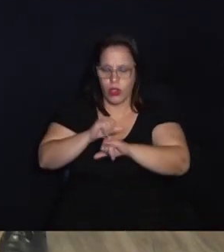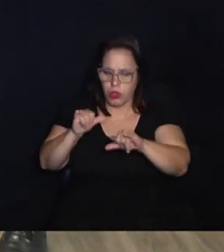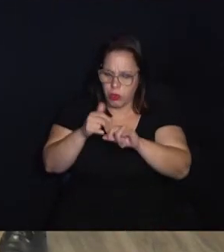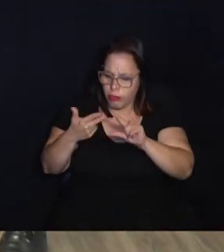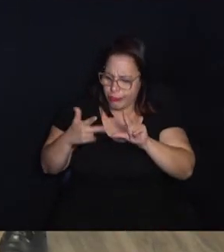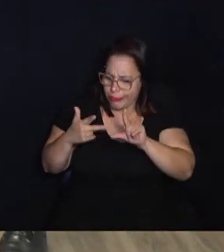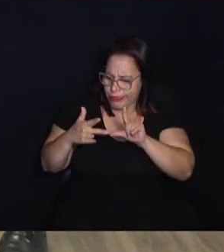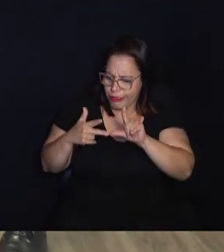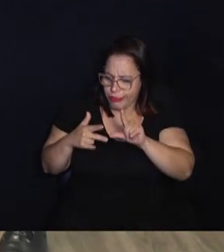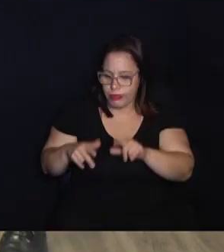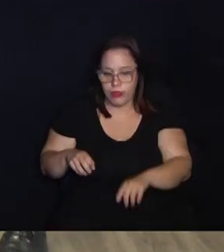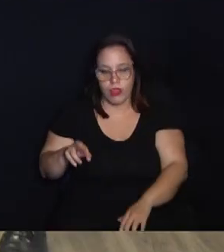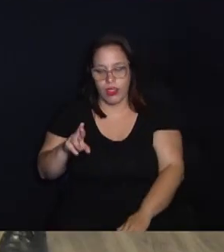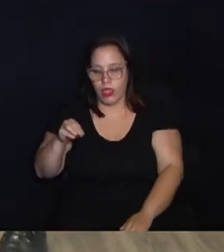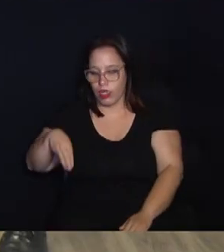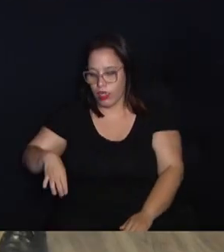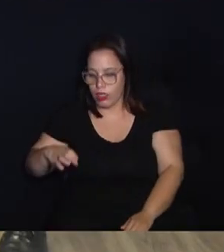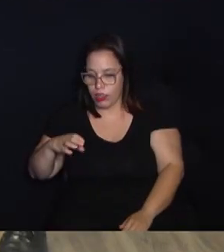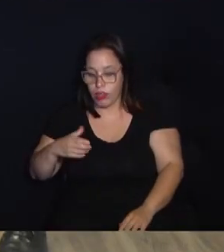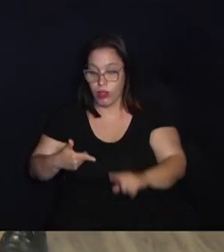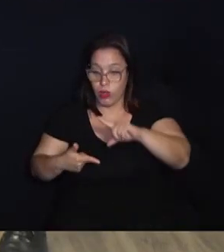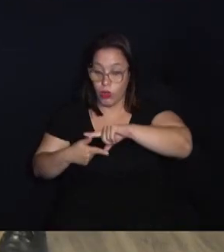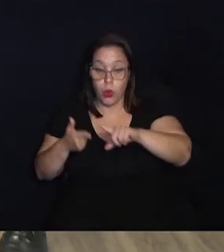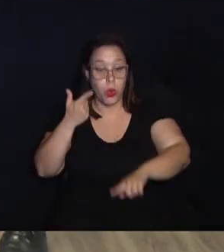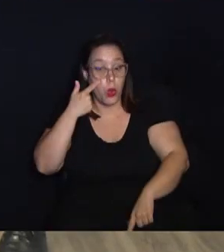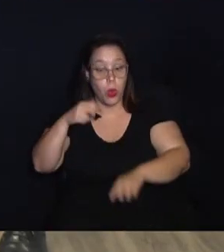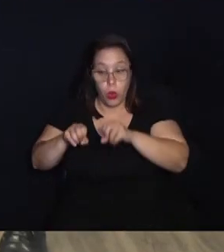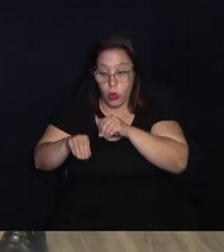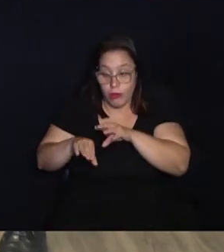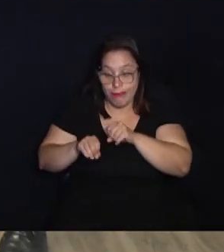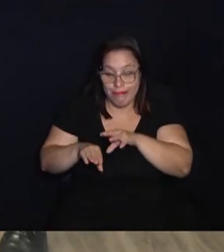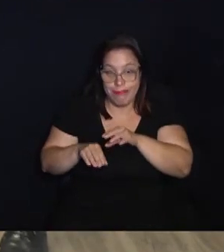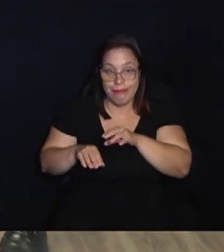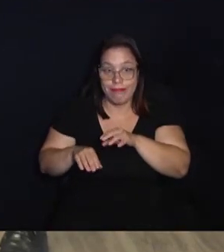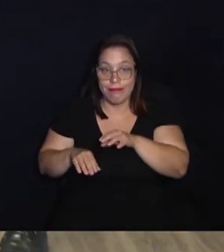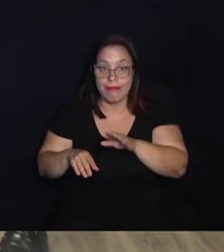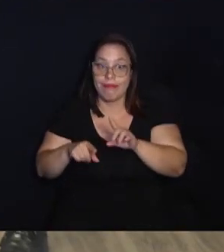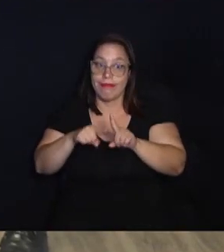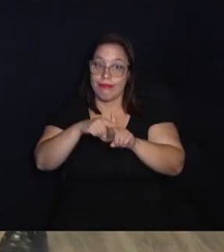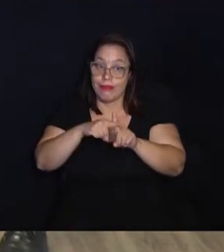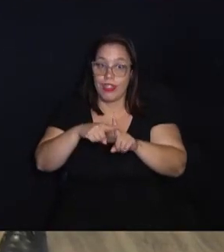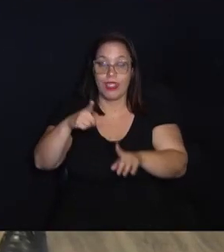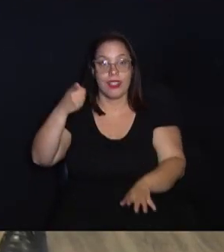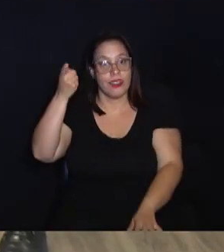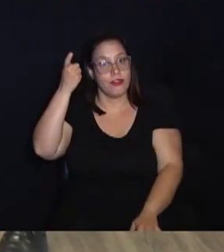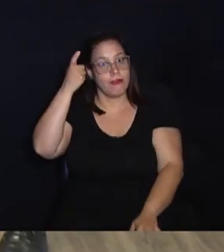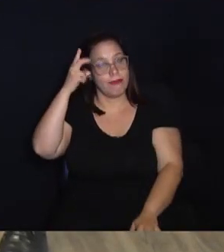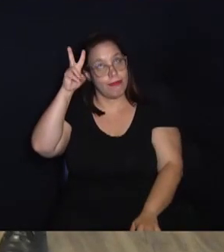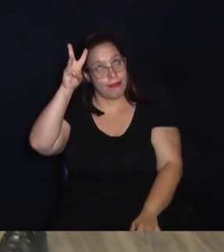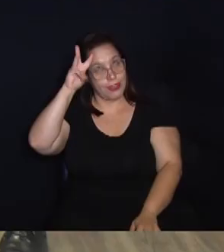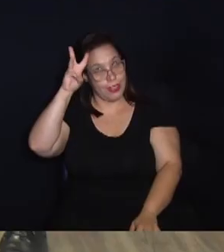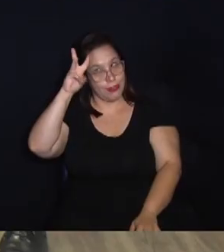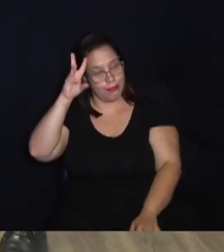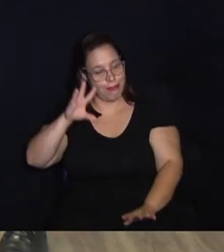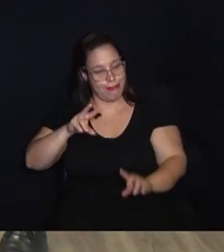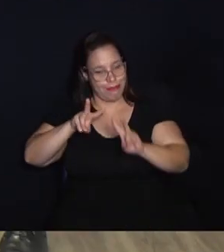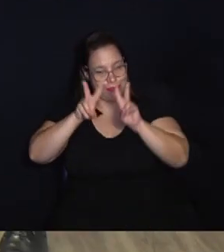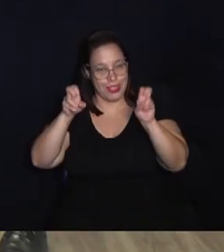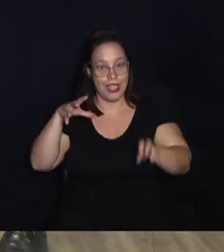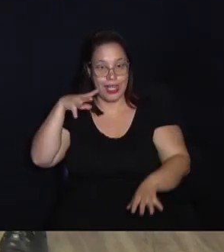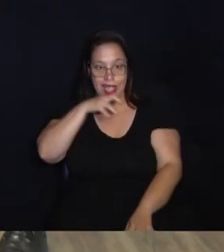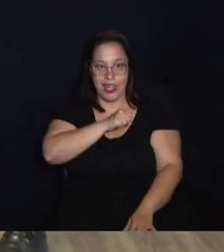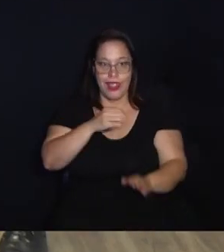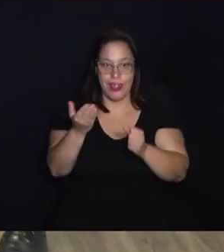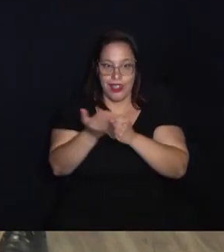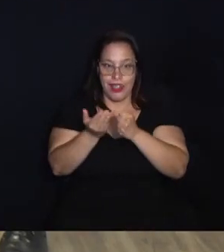Legislativo, as notícias da Metrópole, tem o nosso quadro de Olho na Educação, tem previsão do tempo para terça-feira, muitos assuntos. Rápido intervalo,